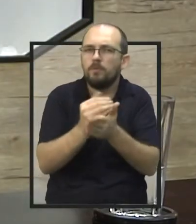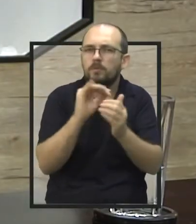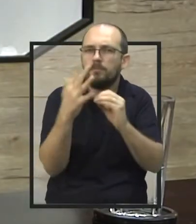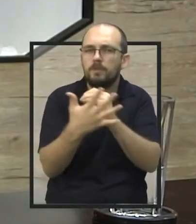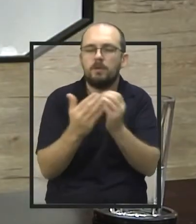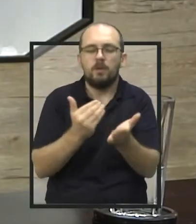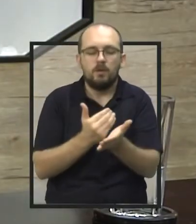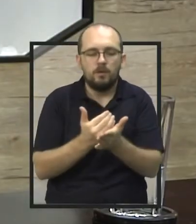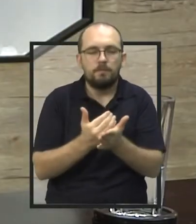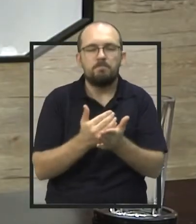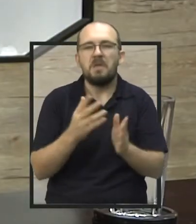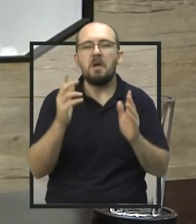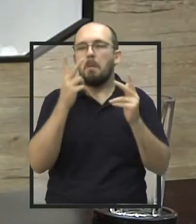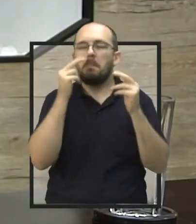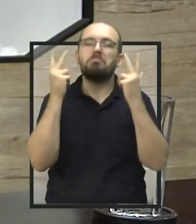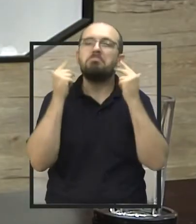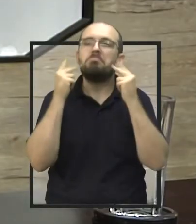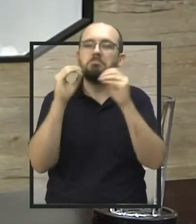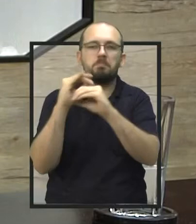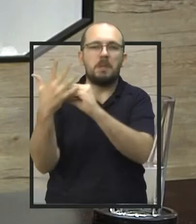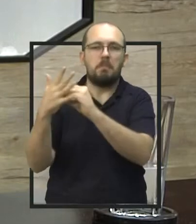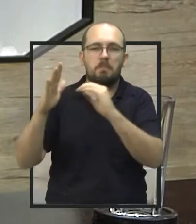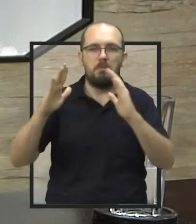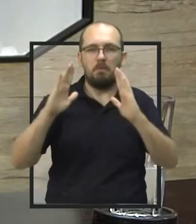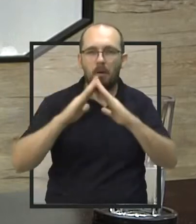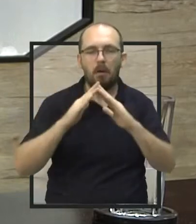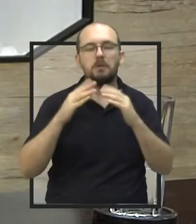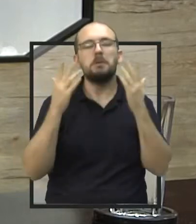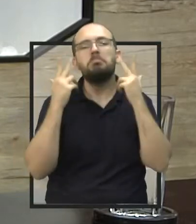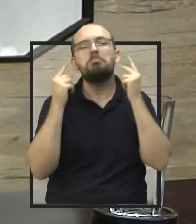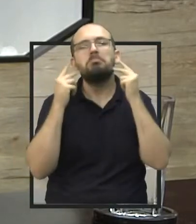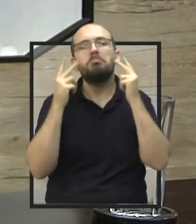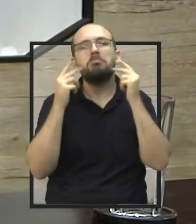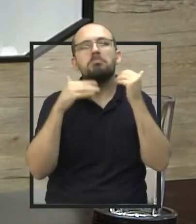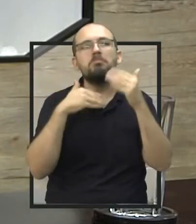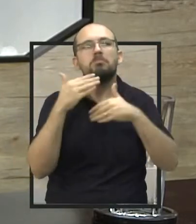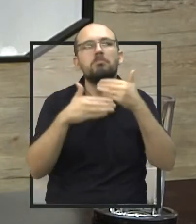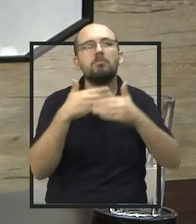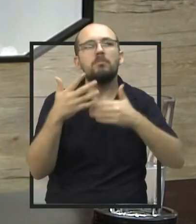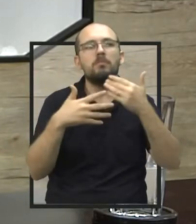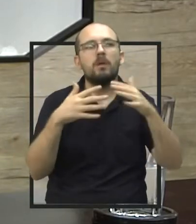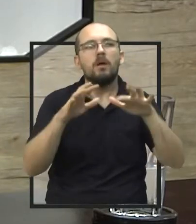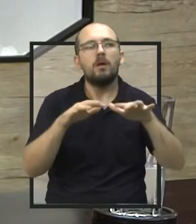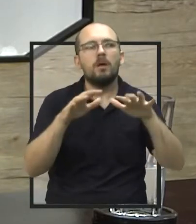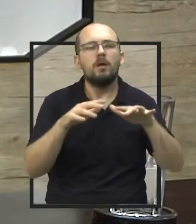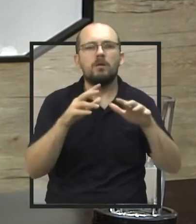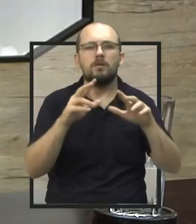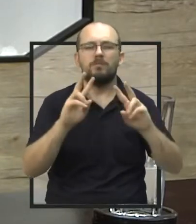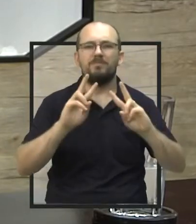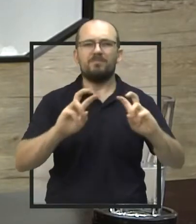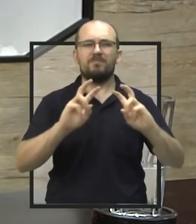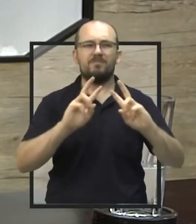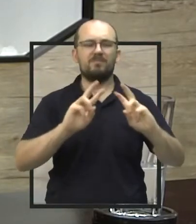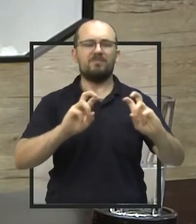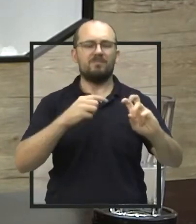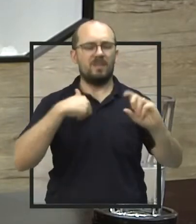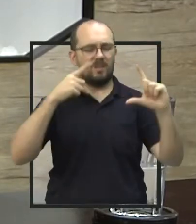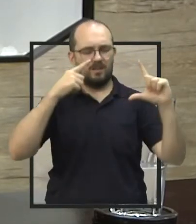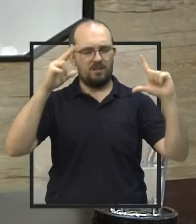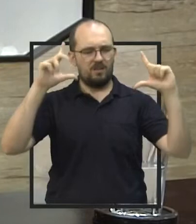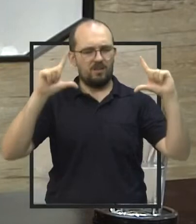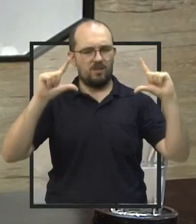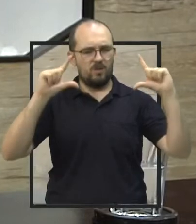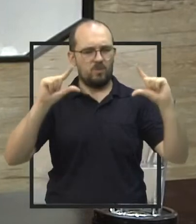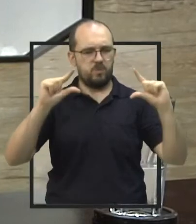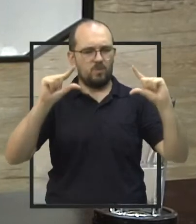um dos surtos foi o apagão como escritora, assim. O pequeno surto foi um